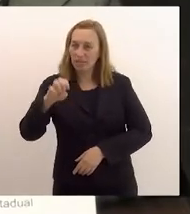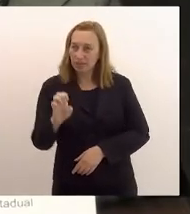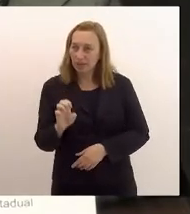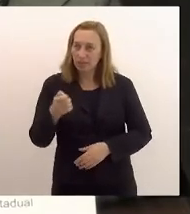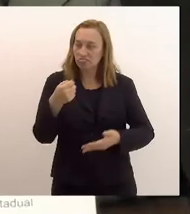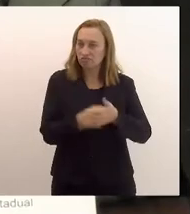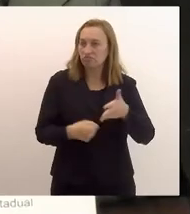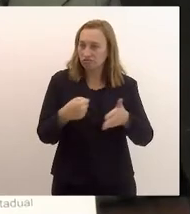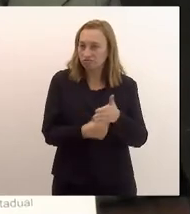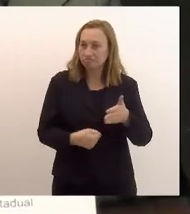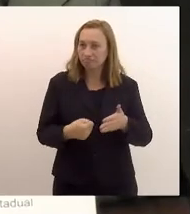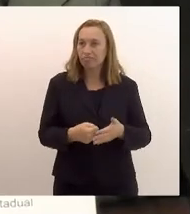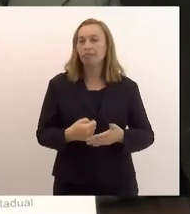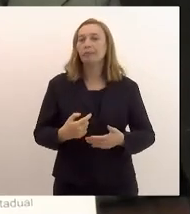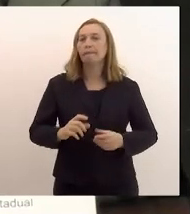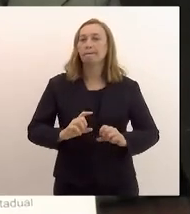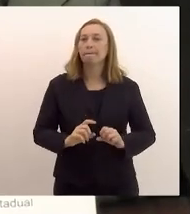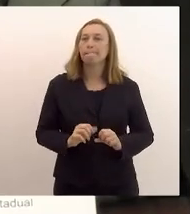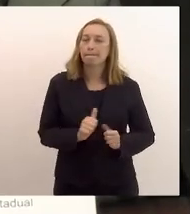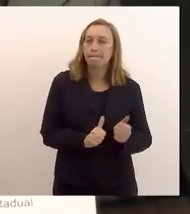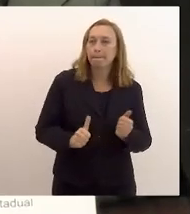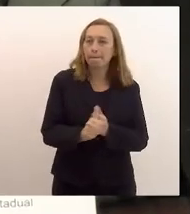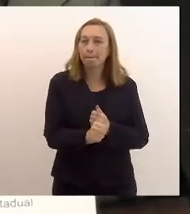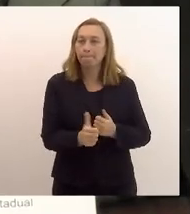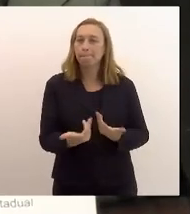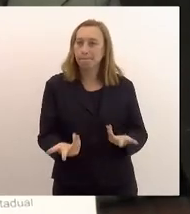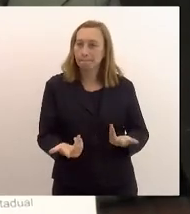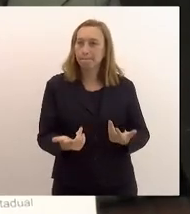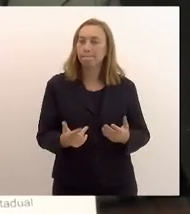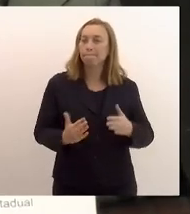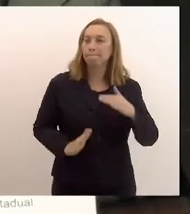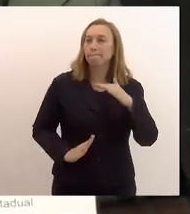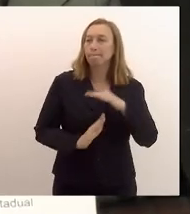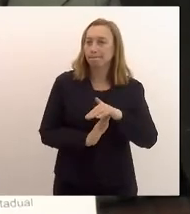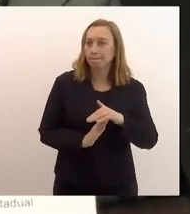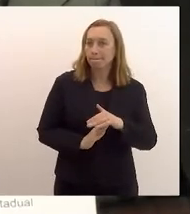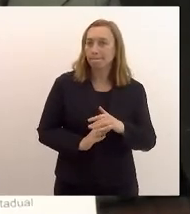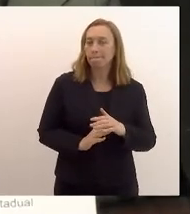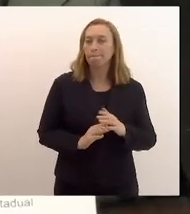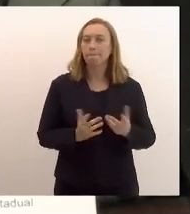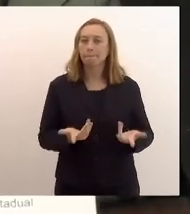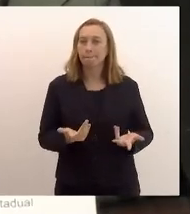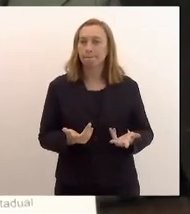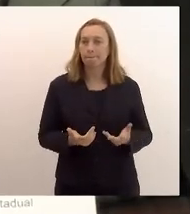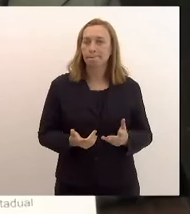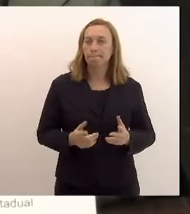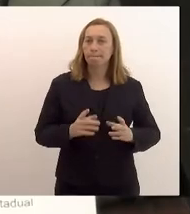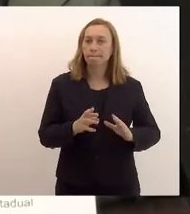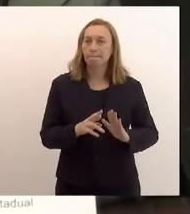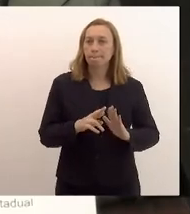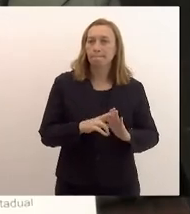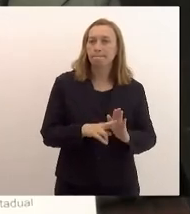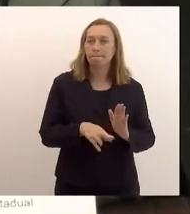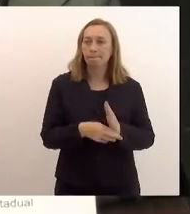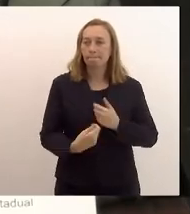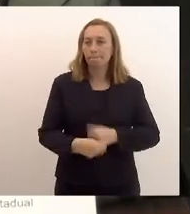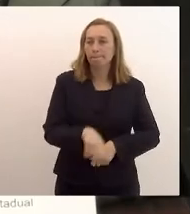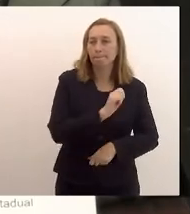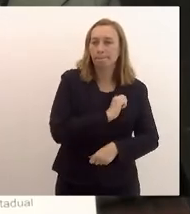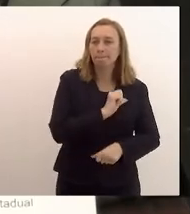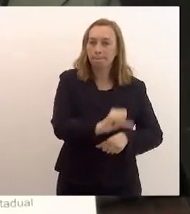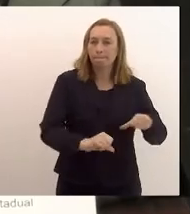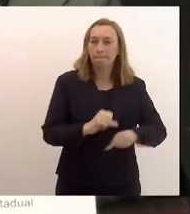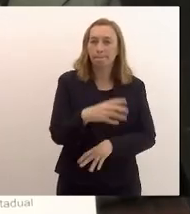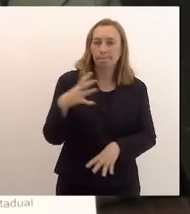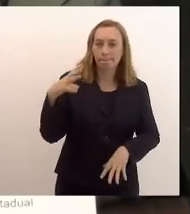queridíssima é em para enfrentar as contradições os limites desse regime de recuperação fiscal que precisa ser mudado